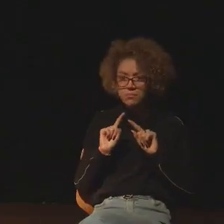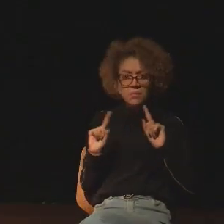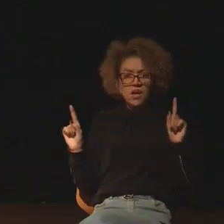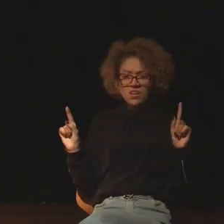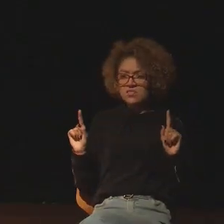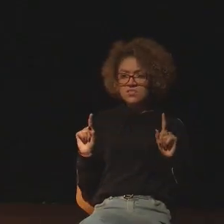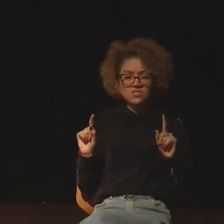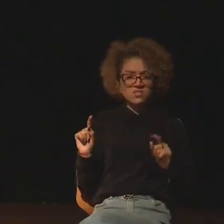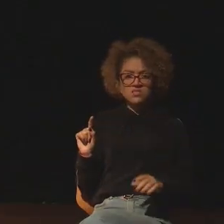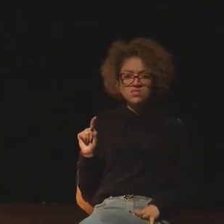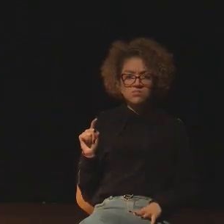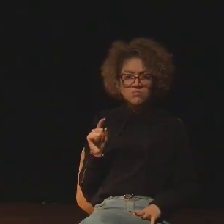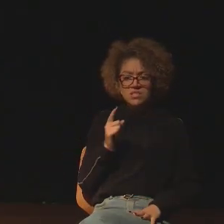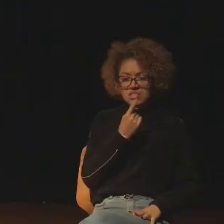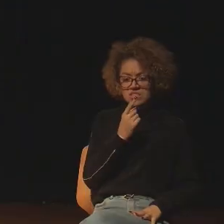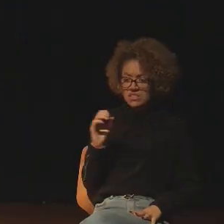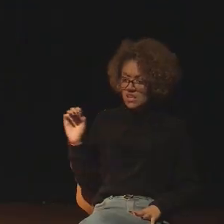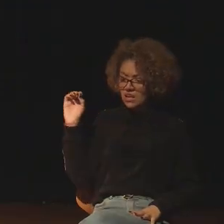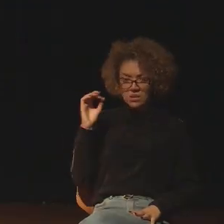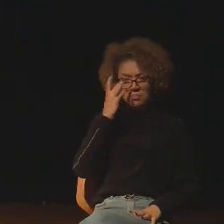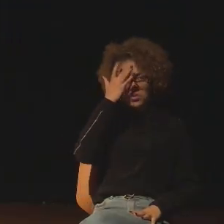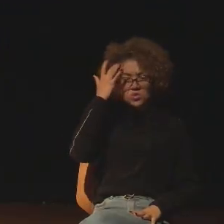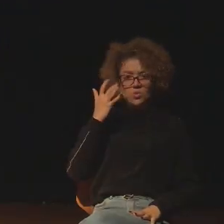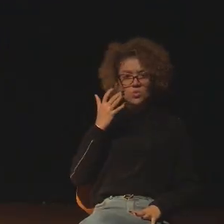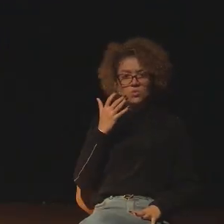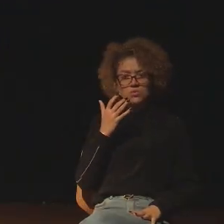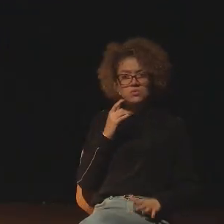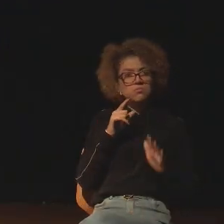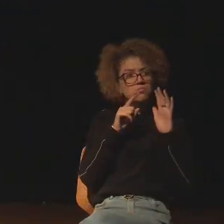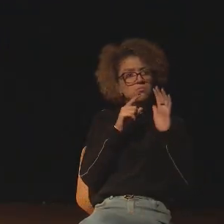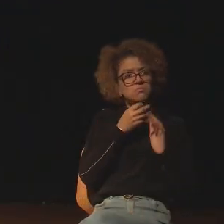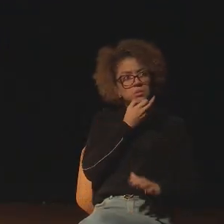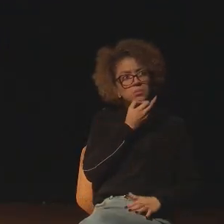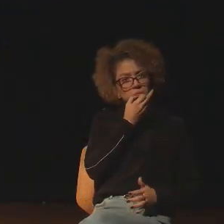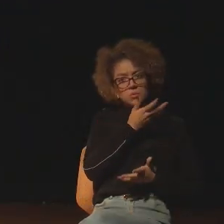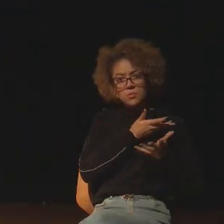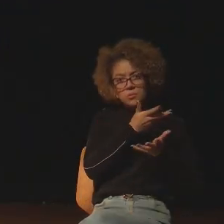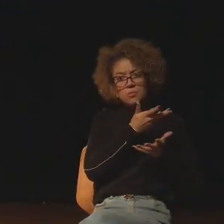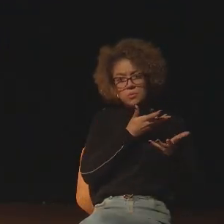100 contribuições. Talvez a questão da divulgação